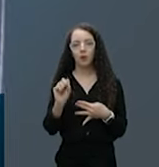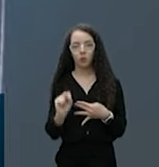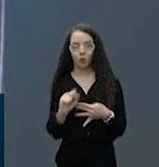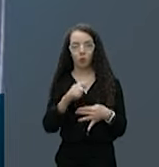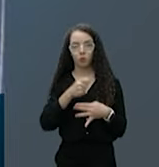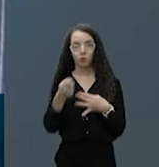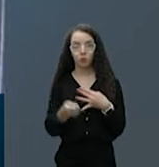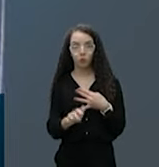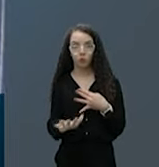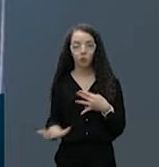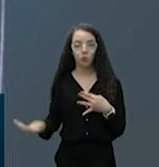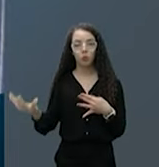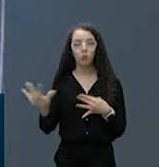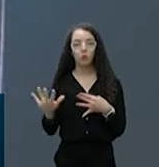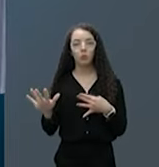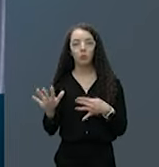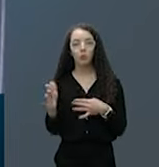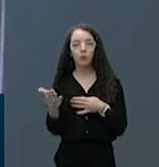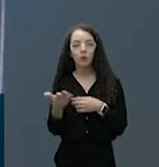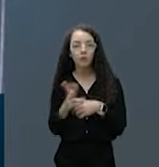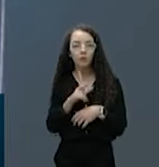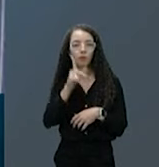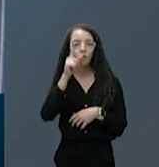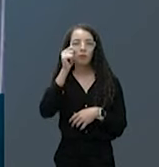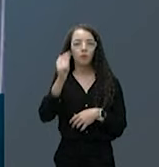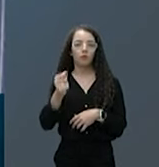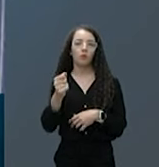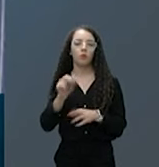sentido oposto à pretensão recursal.